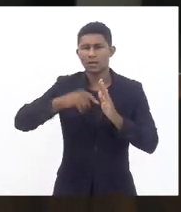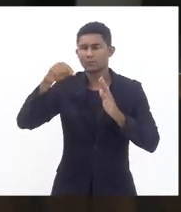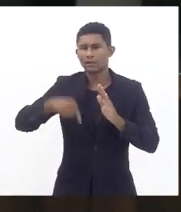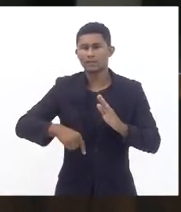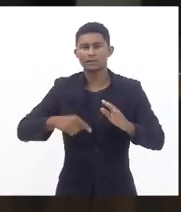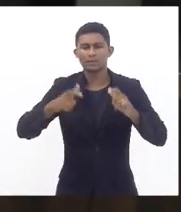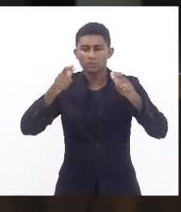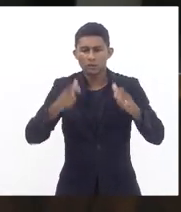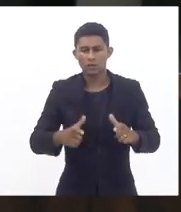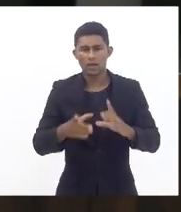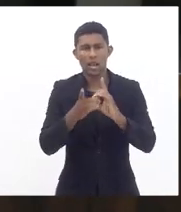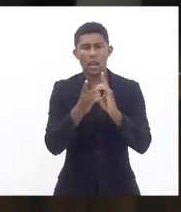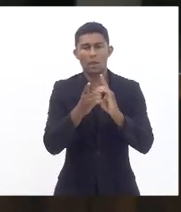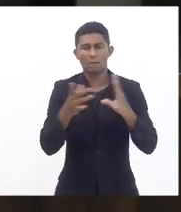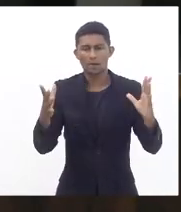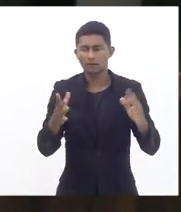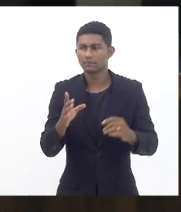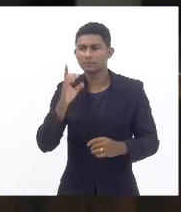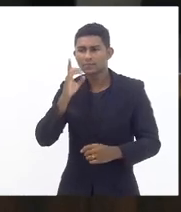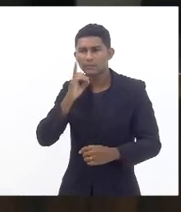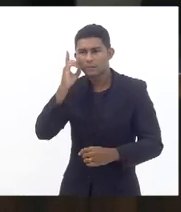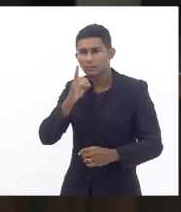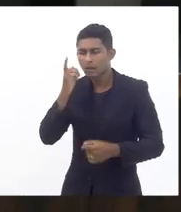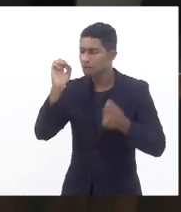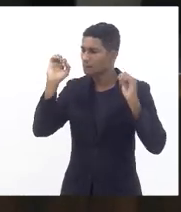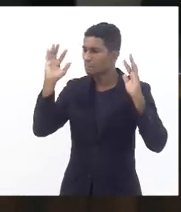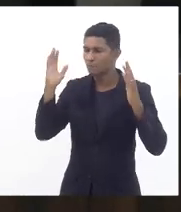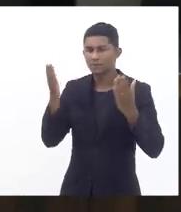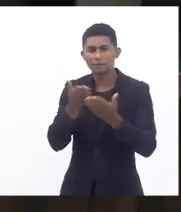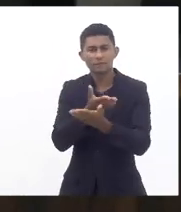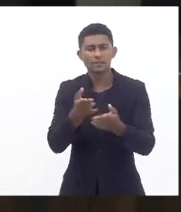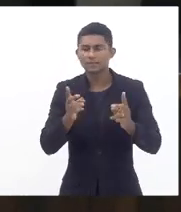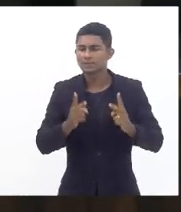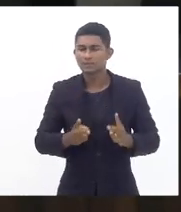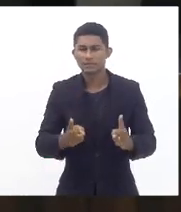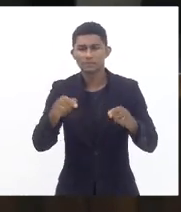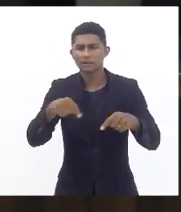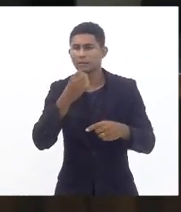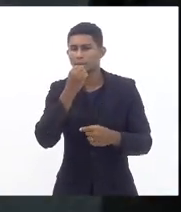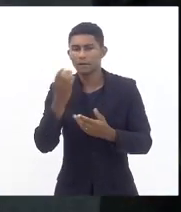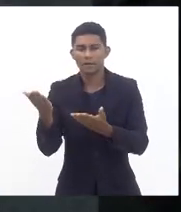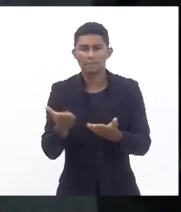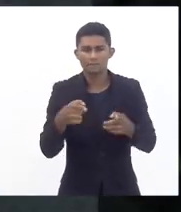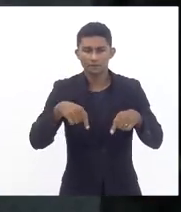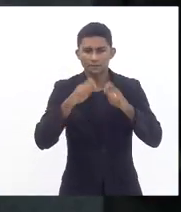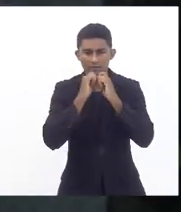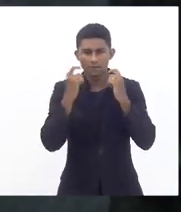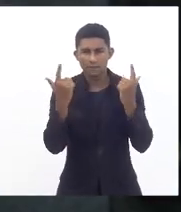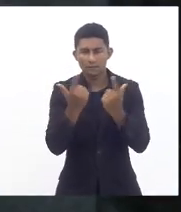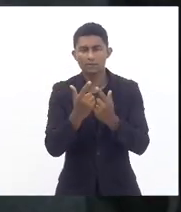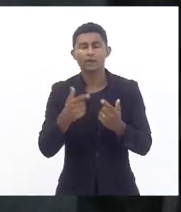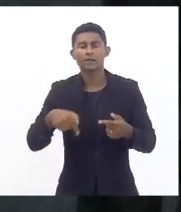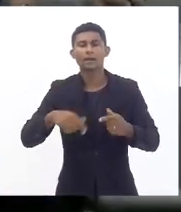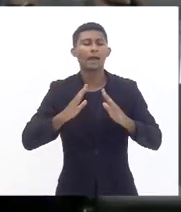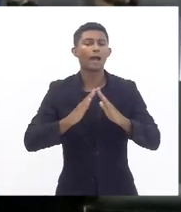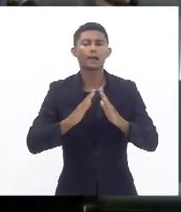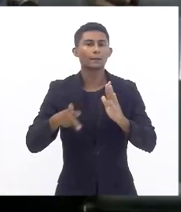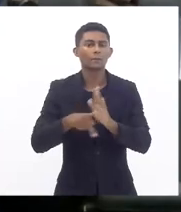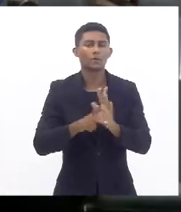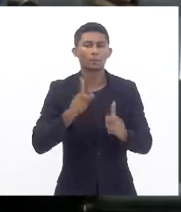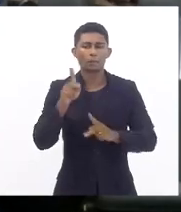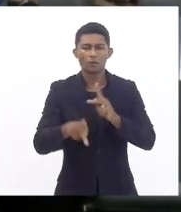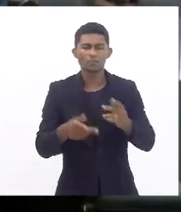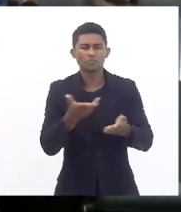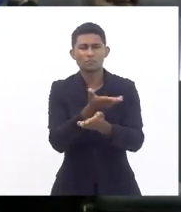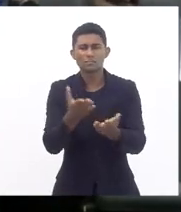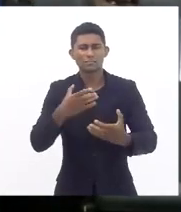Democrática. Parabéns, deputado Valdec. Vocês sempre são muito bem-vindos na Assembleia, que é uma casa nossa, do povo, e sinto-se à